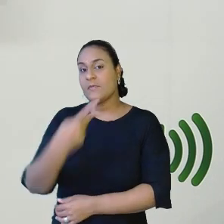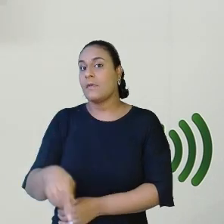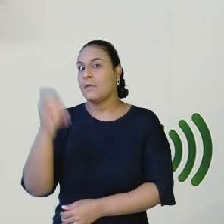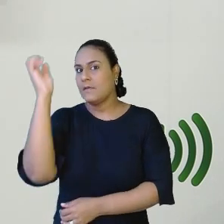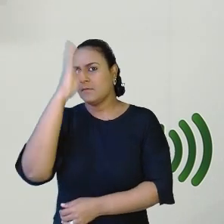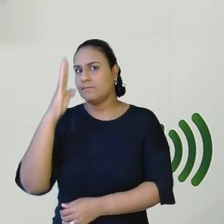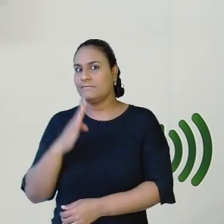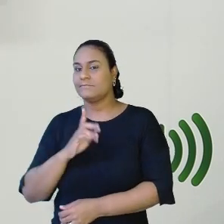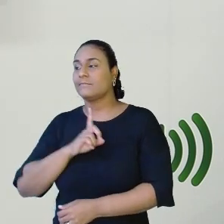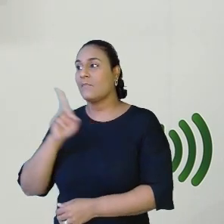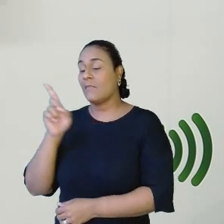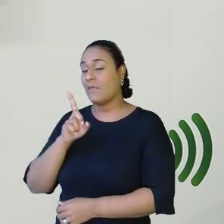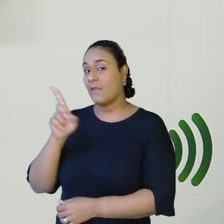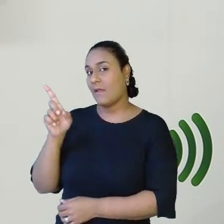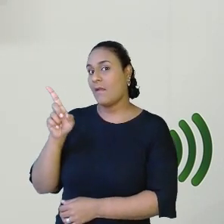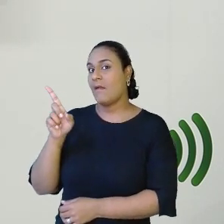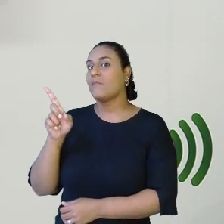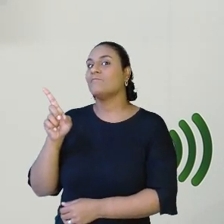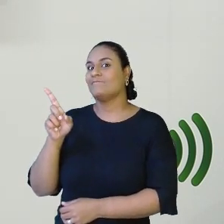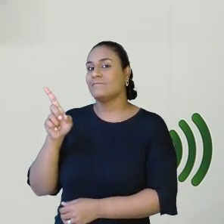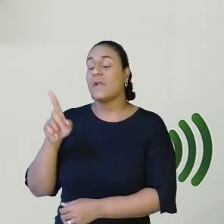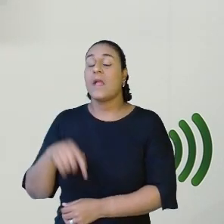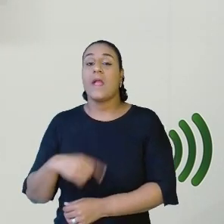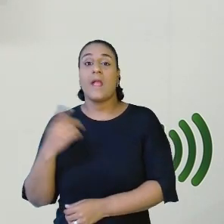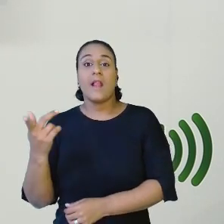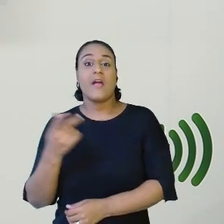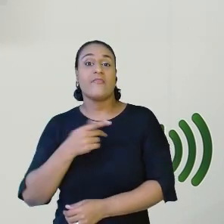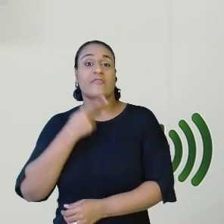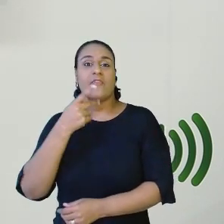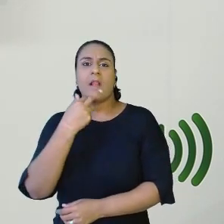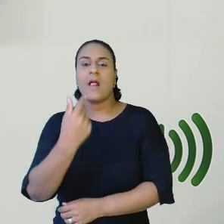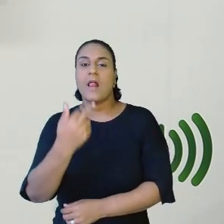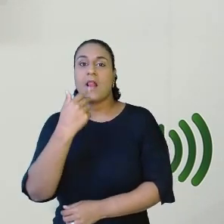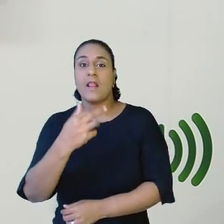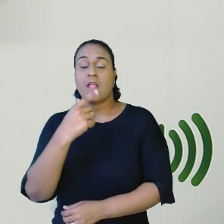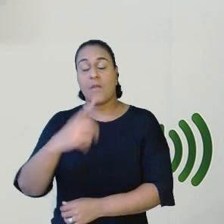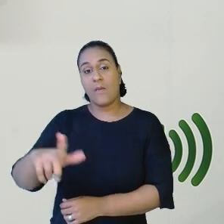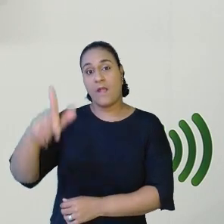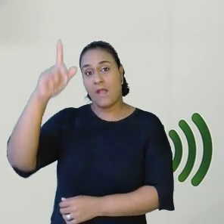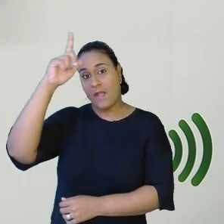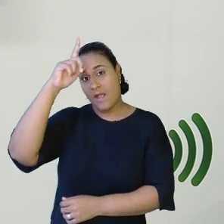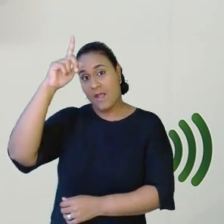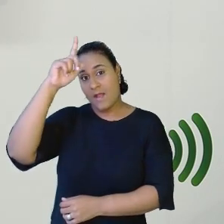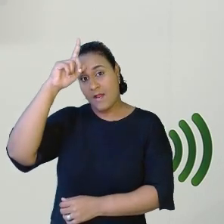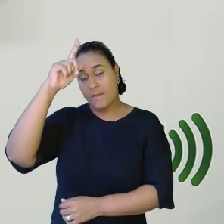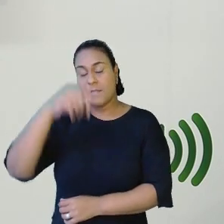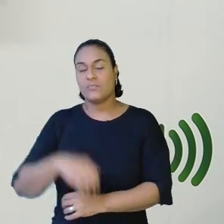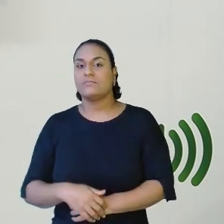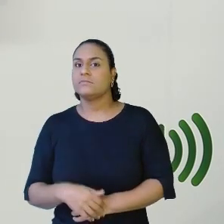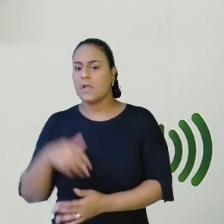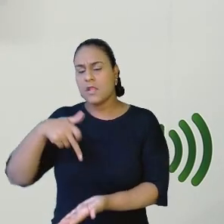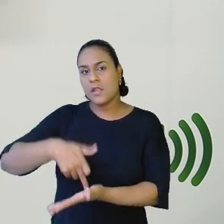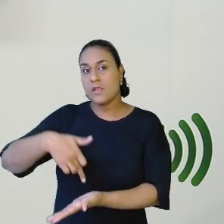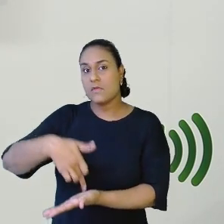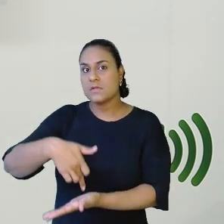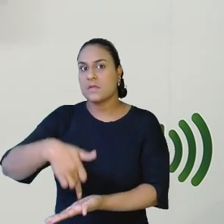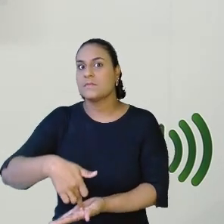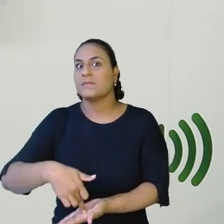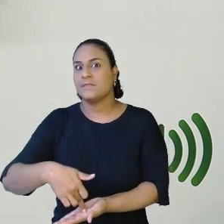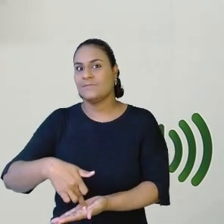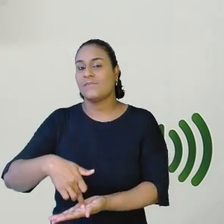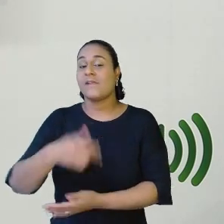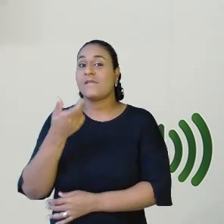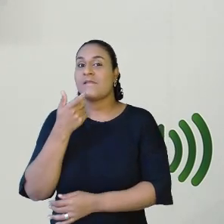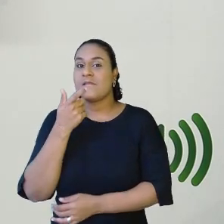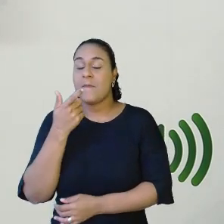alemão. E ele fala um português bem brasileiro. Mas ambos, por incrível que pareça, têm um gosto bem parecido. Eles têm